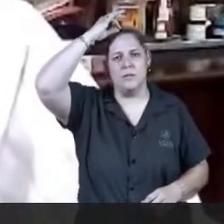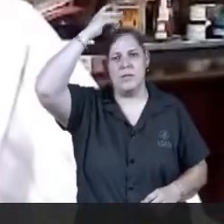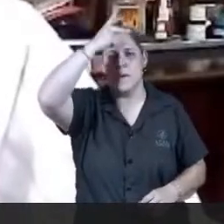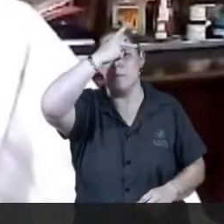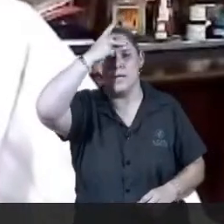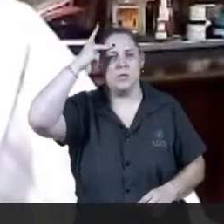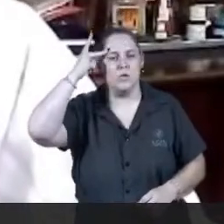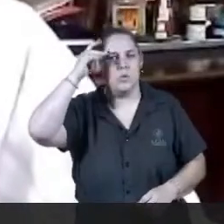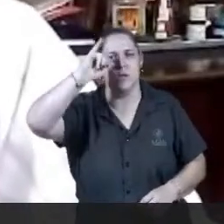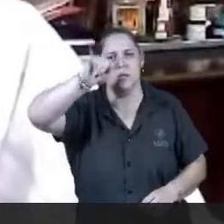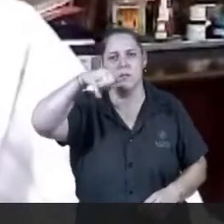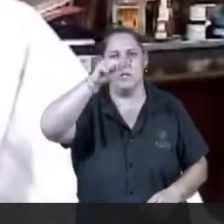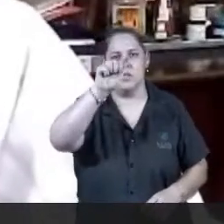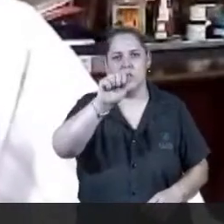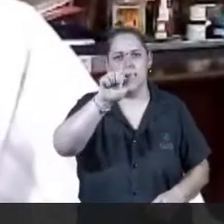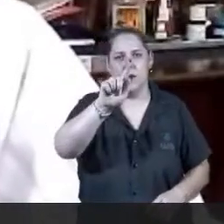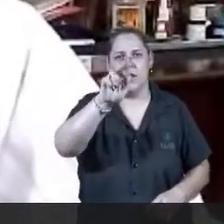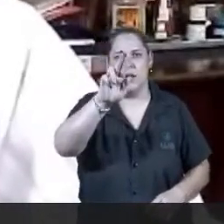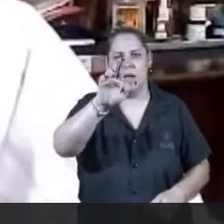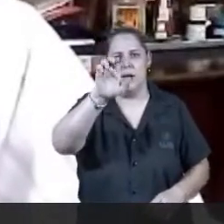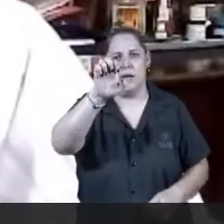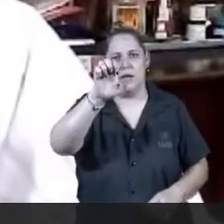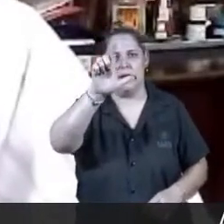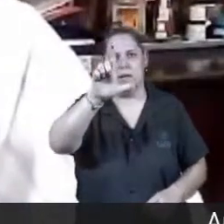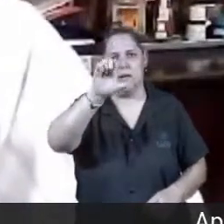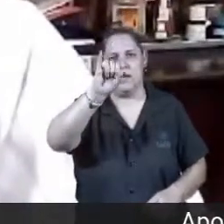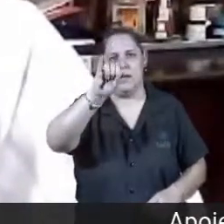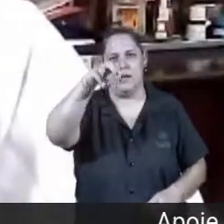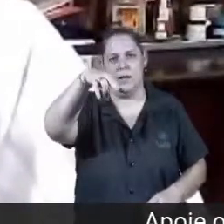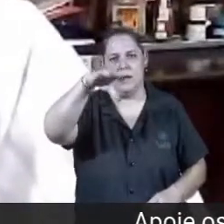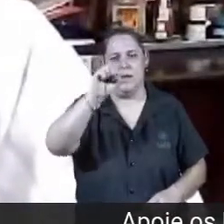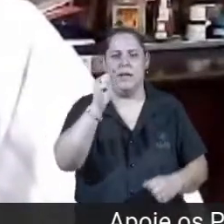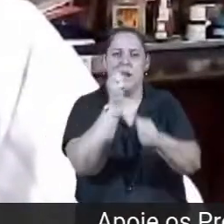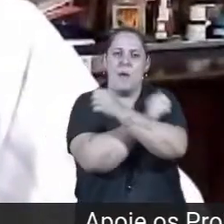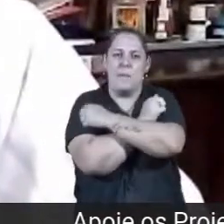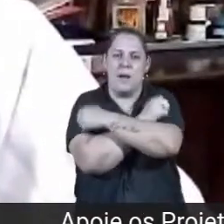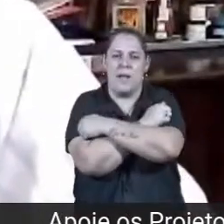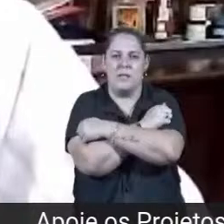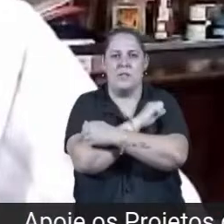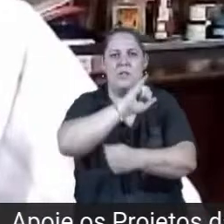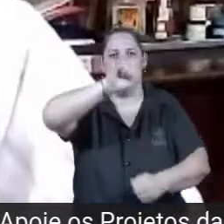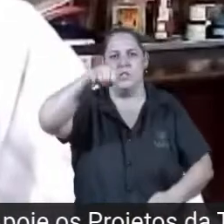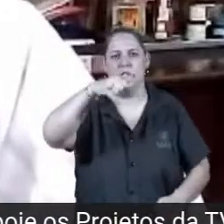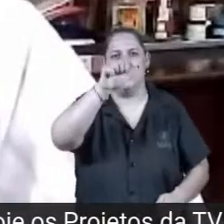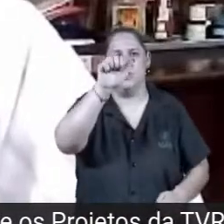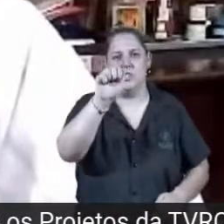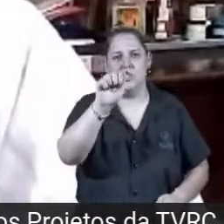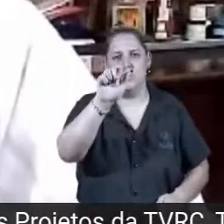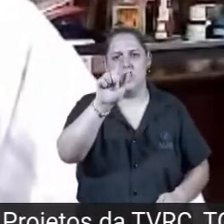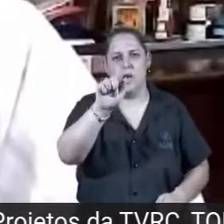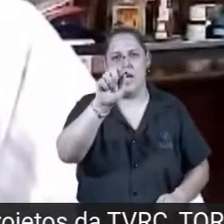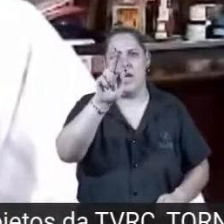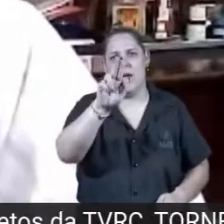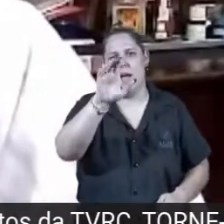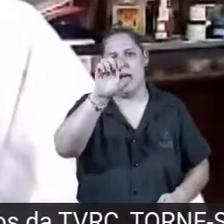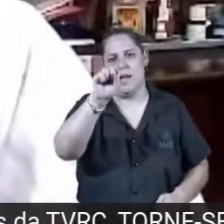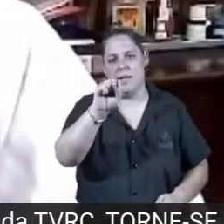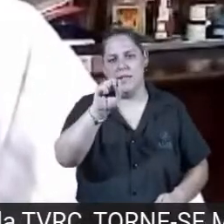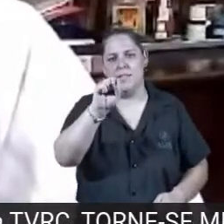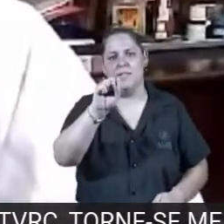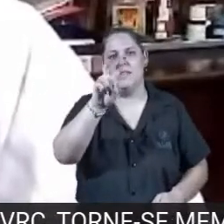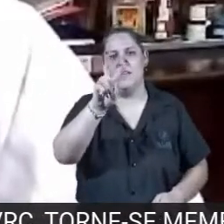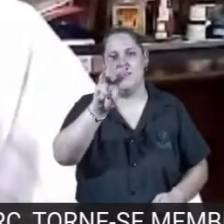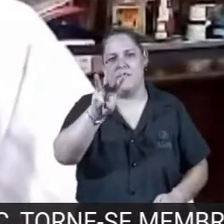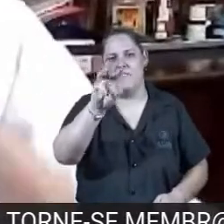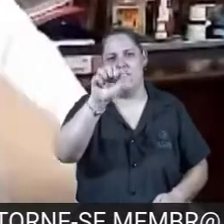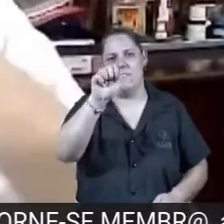da companheira Jaqueline. Um grande abraço. E companheiro Jacques Wagner, abrace